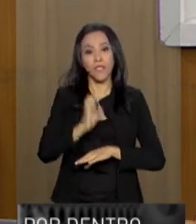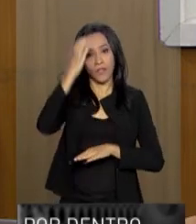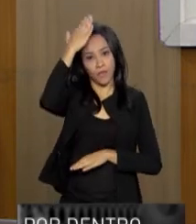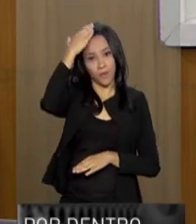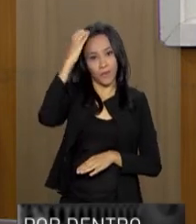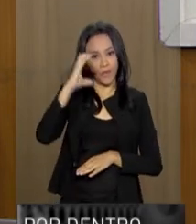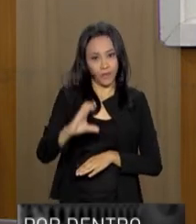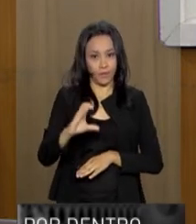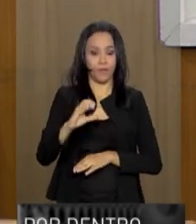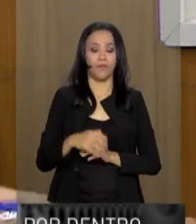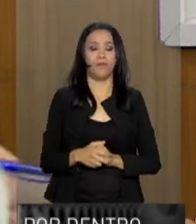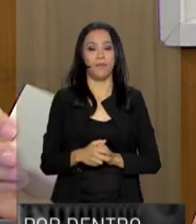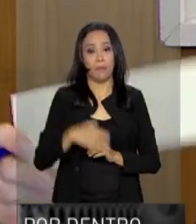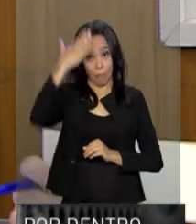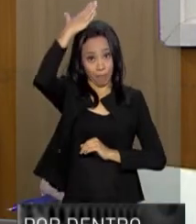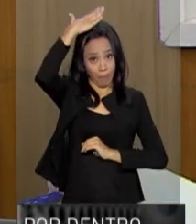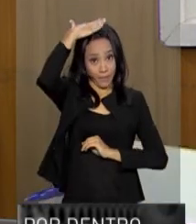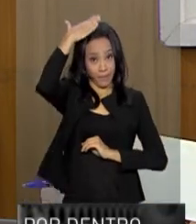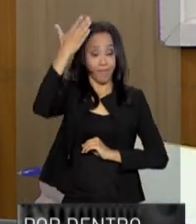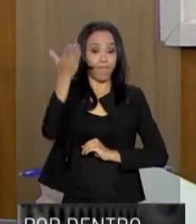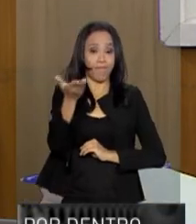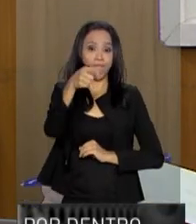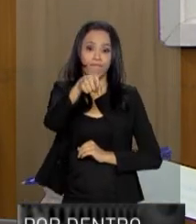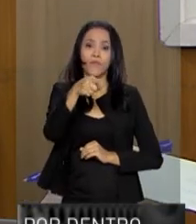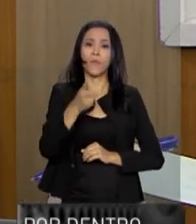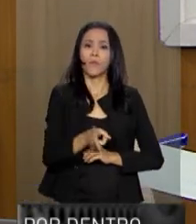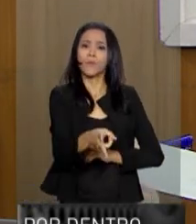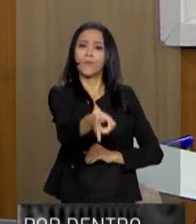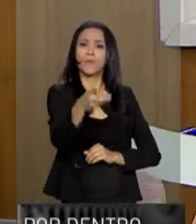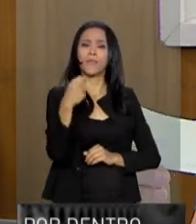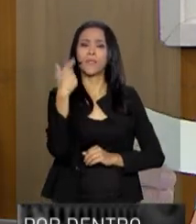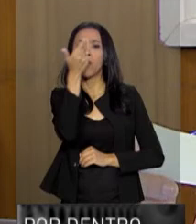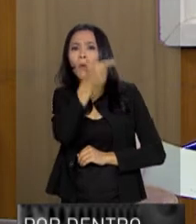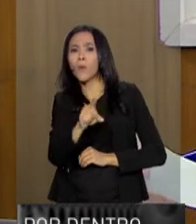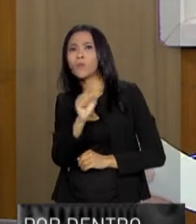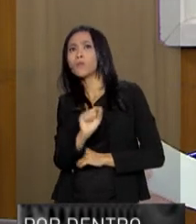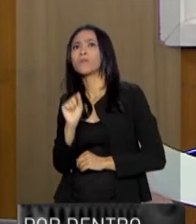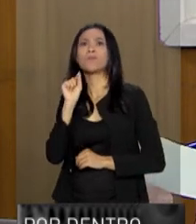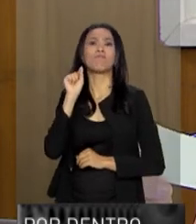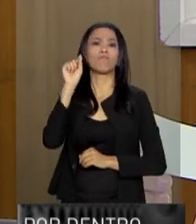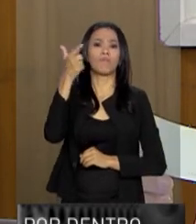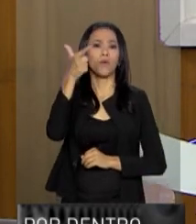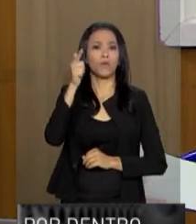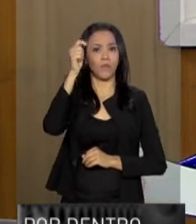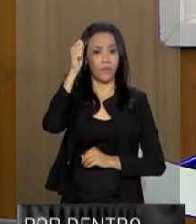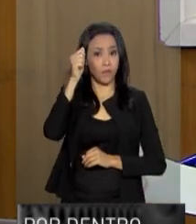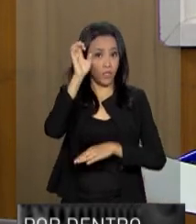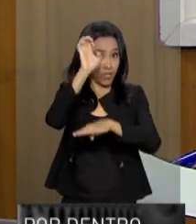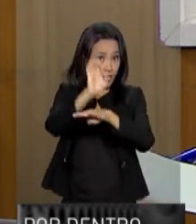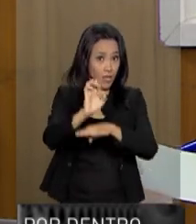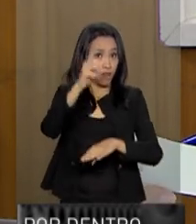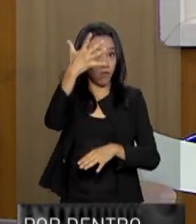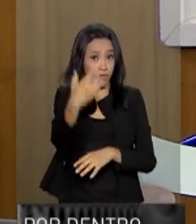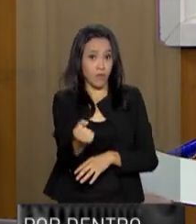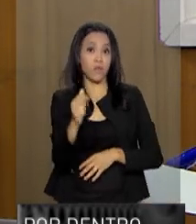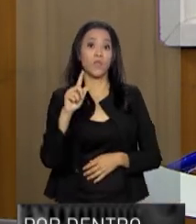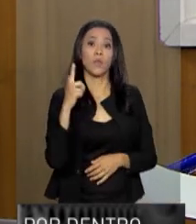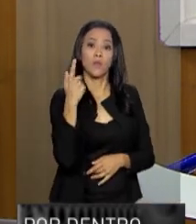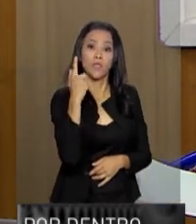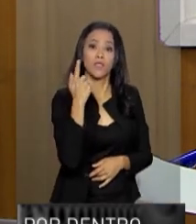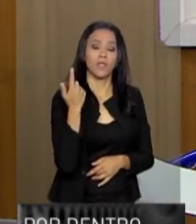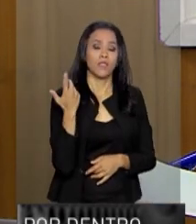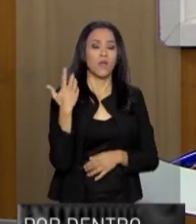paraná bem secretário continuando então nosso giro mais uma mistura com a gente a gente vai até goiânia vamos conversar com rubem